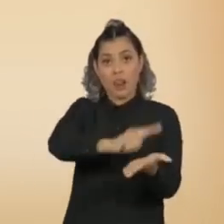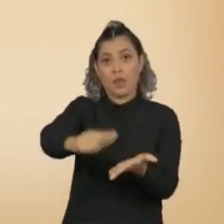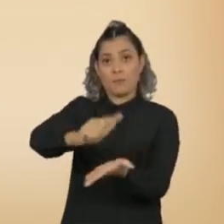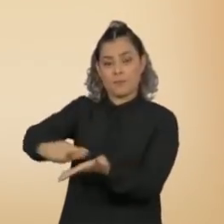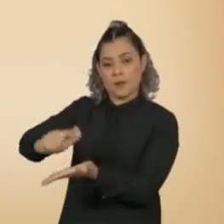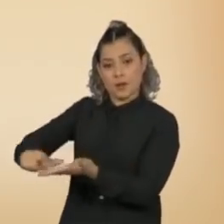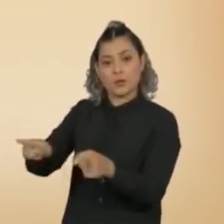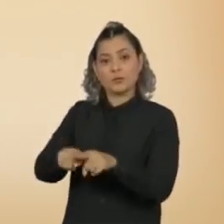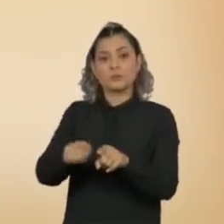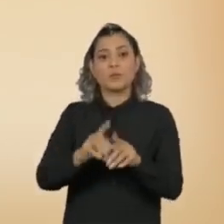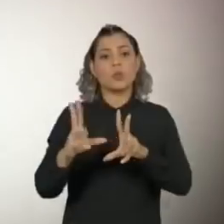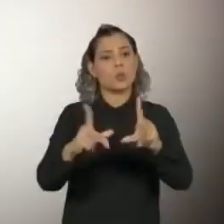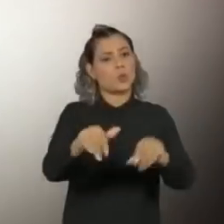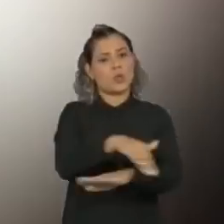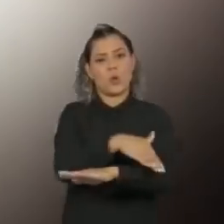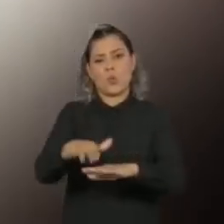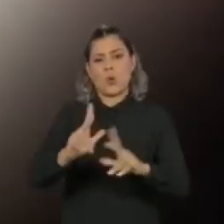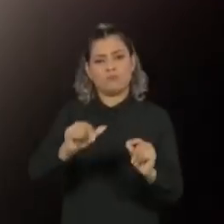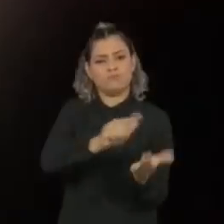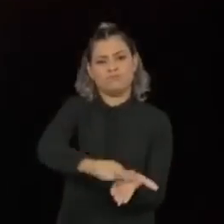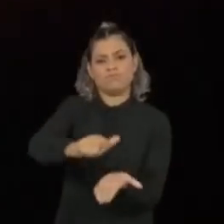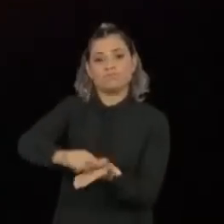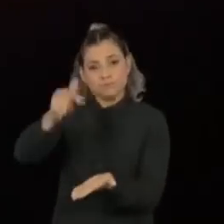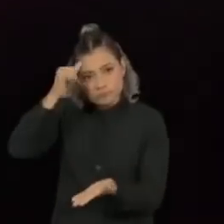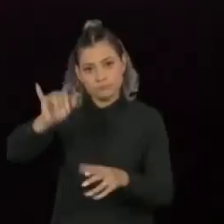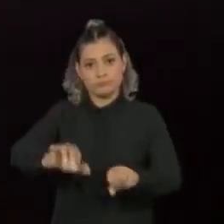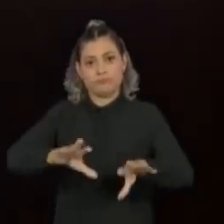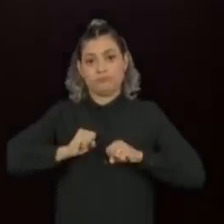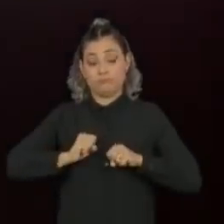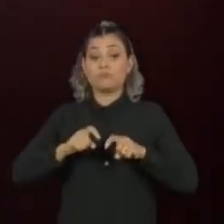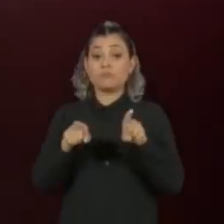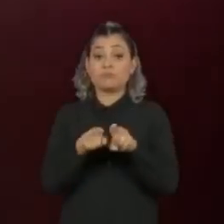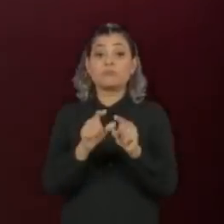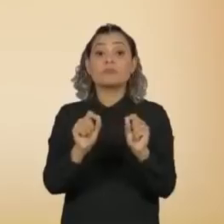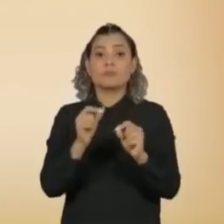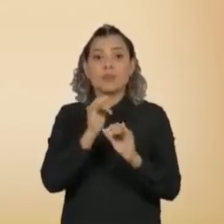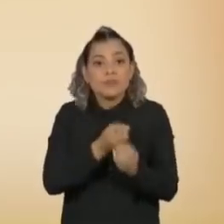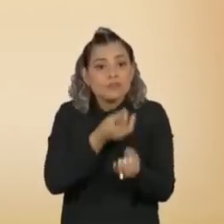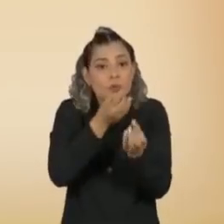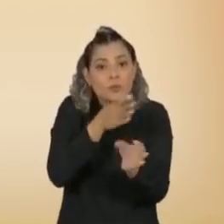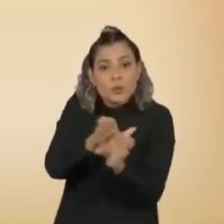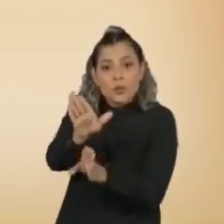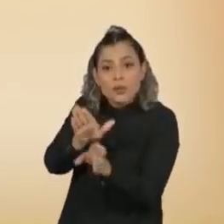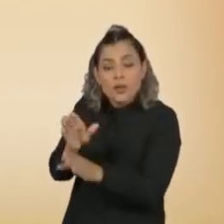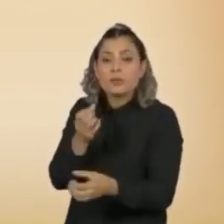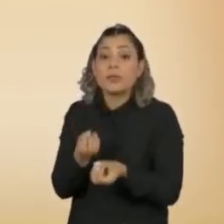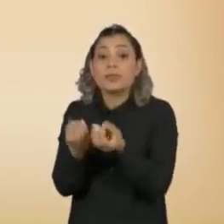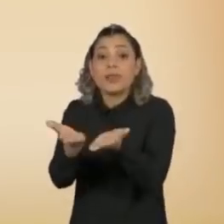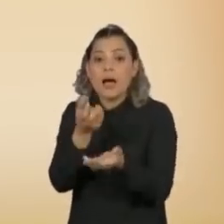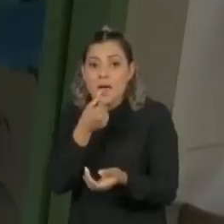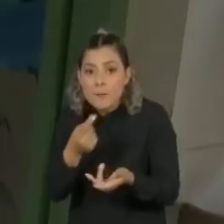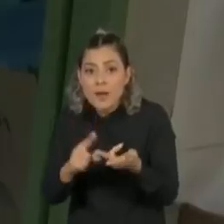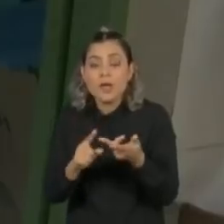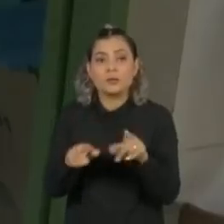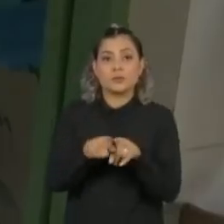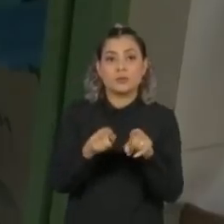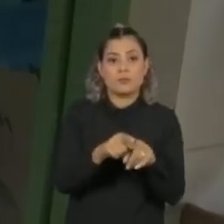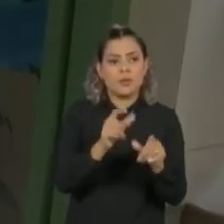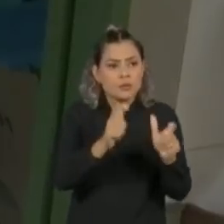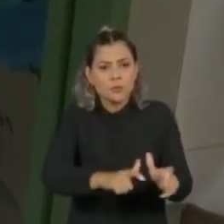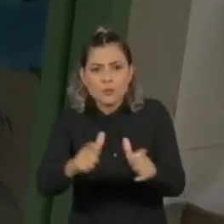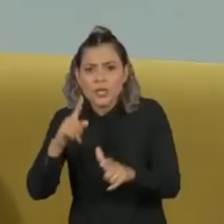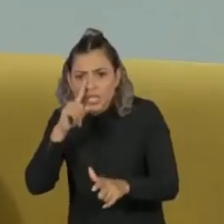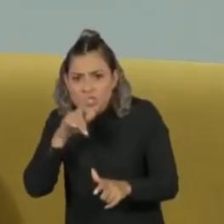e desinfetando áreas em quarentena, além de fornecer informações, entregar medicamentos e identificar áreas